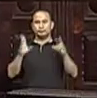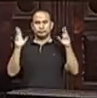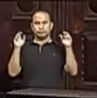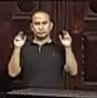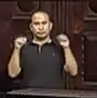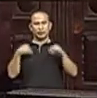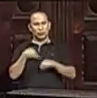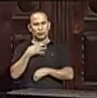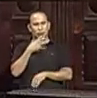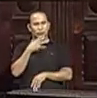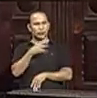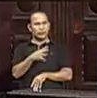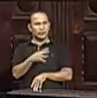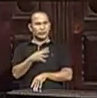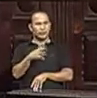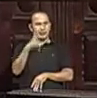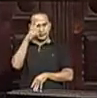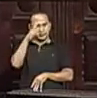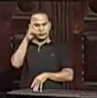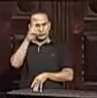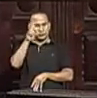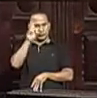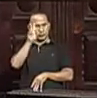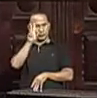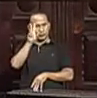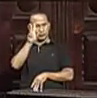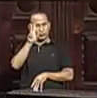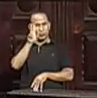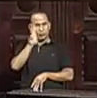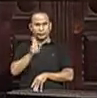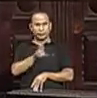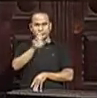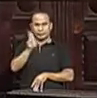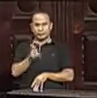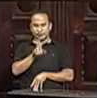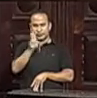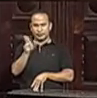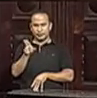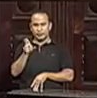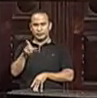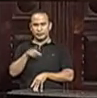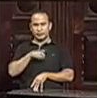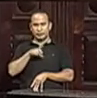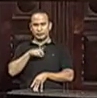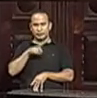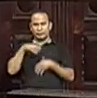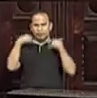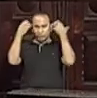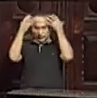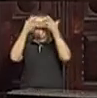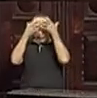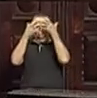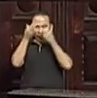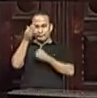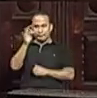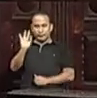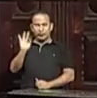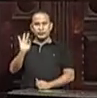eu conheço a história universal. Teve um rei de França,